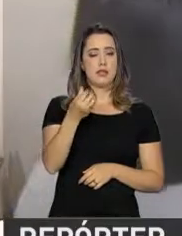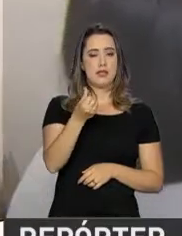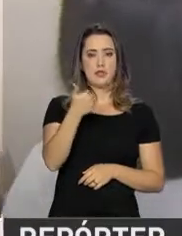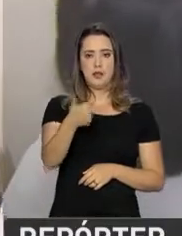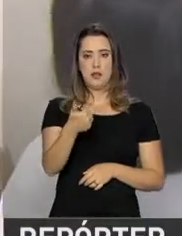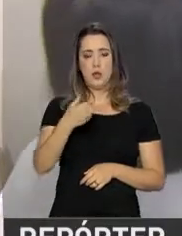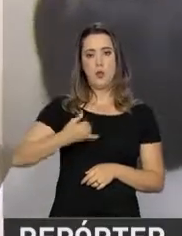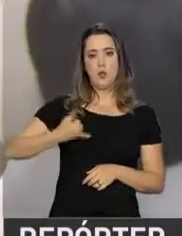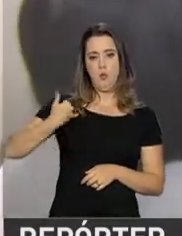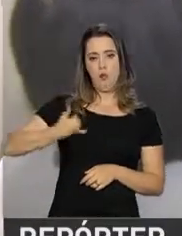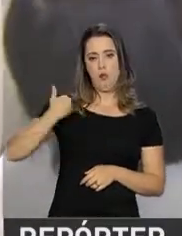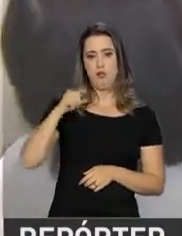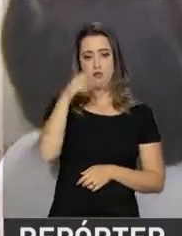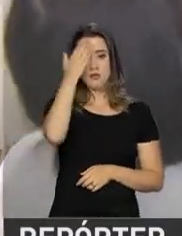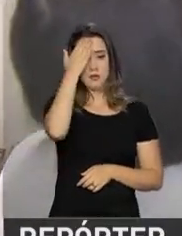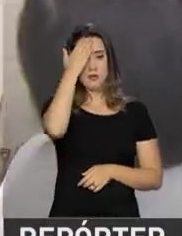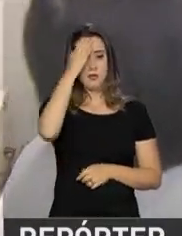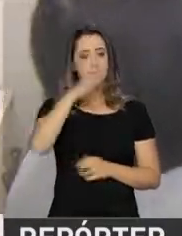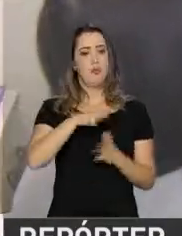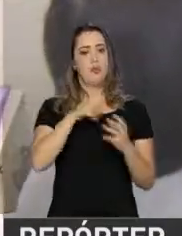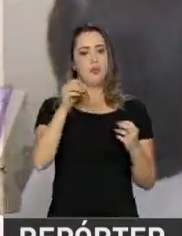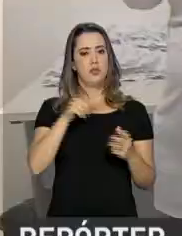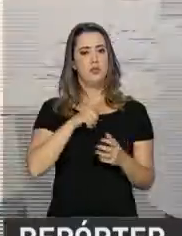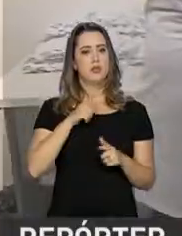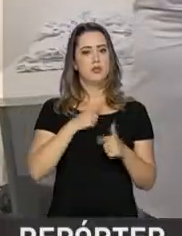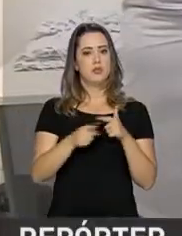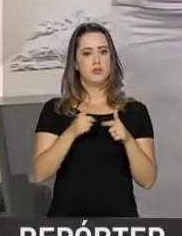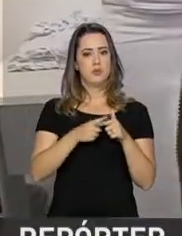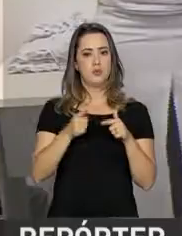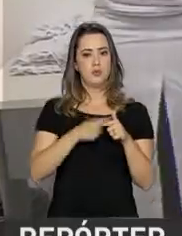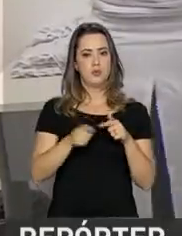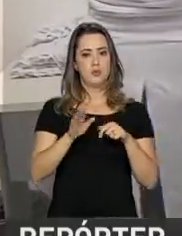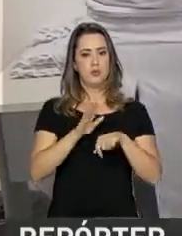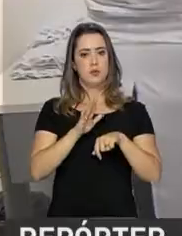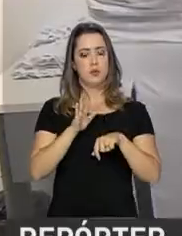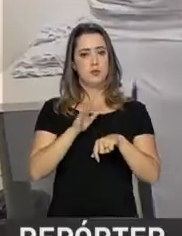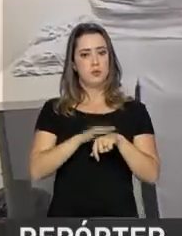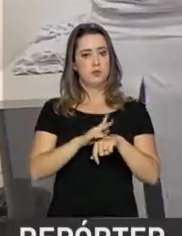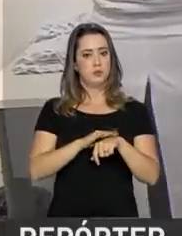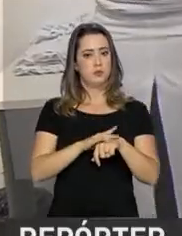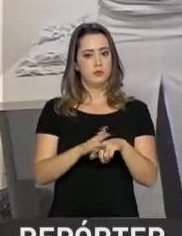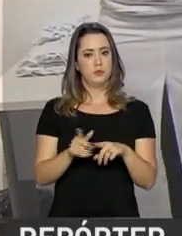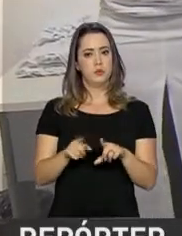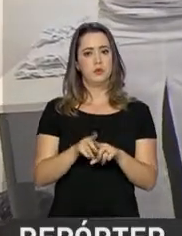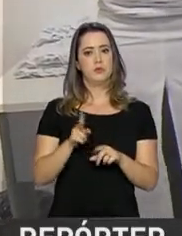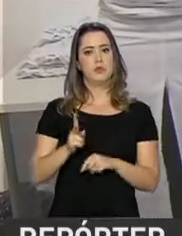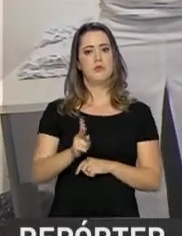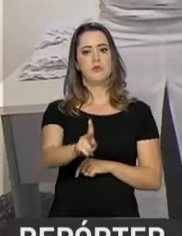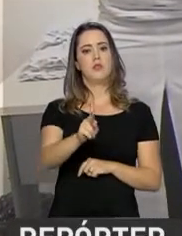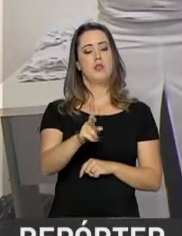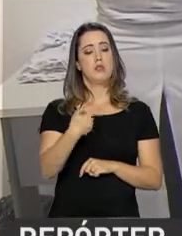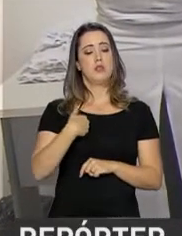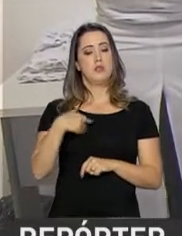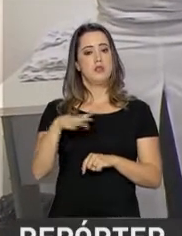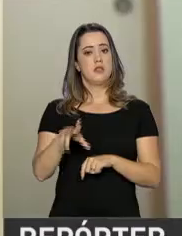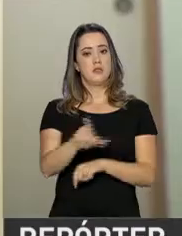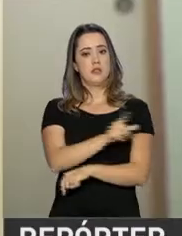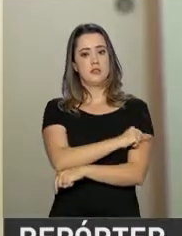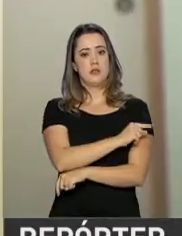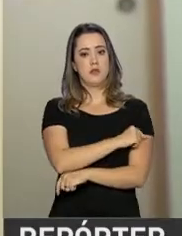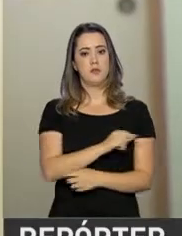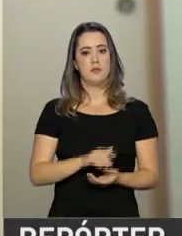sabe que os idosos estão mais propícios a sofrer complicações pela doença e não deixa de se vacinar todo ano